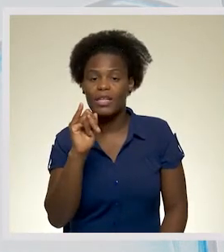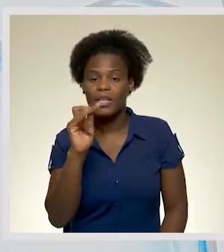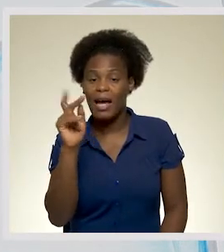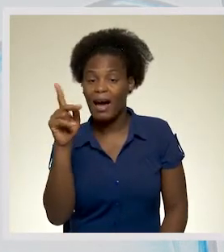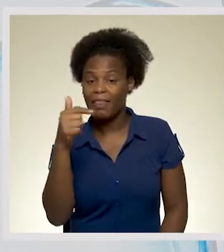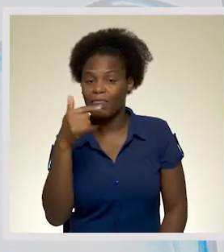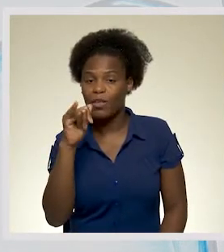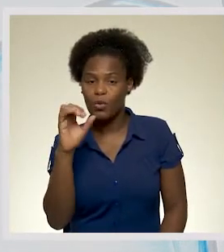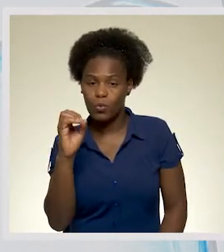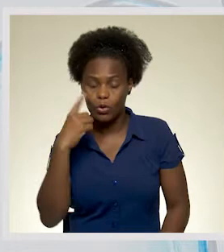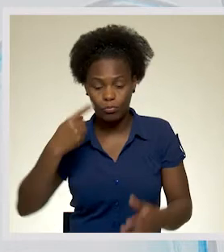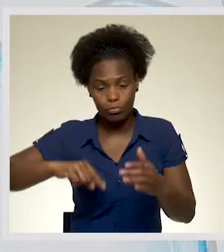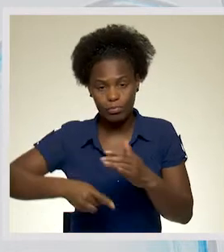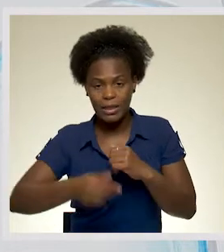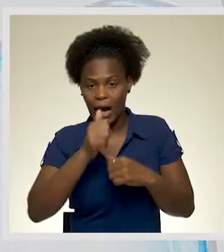E também,